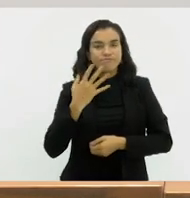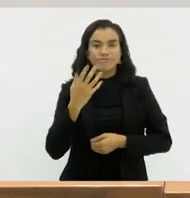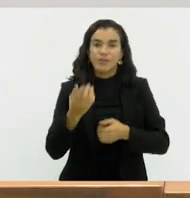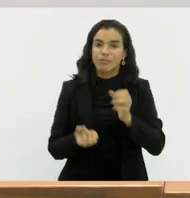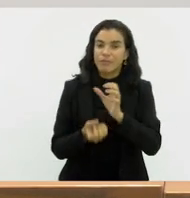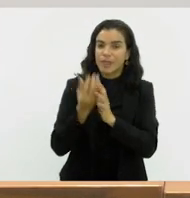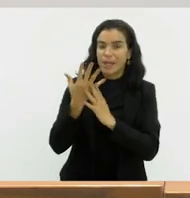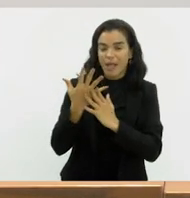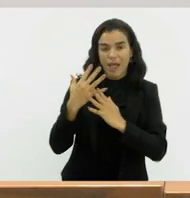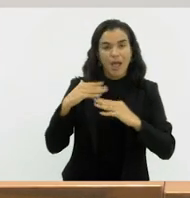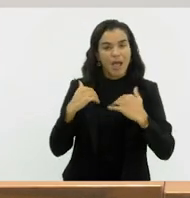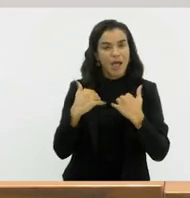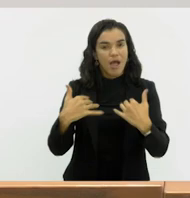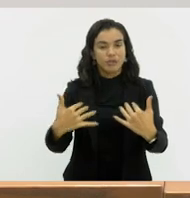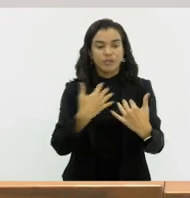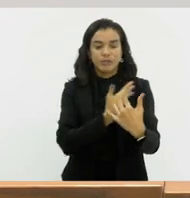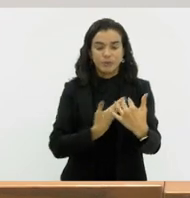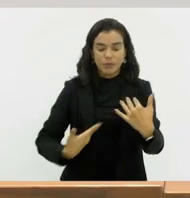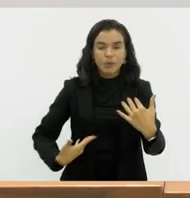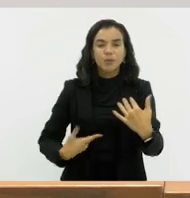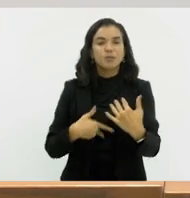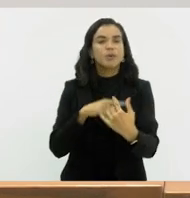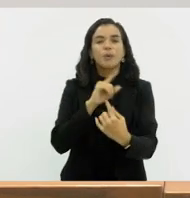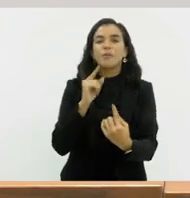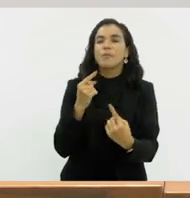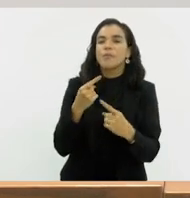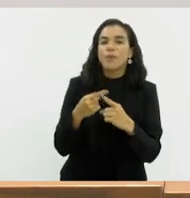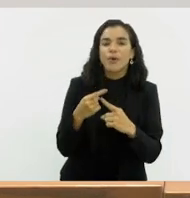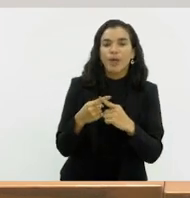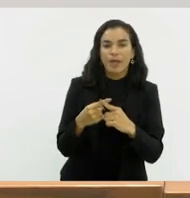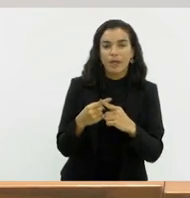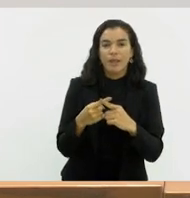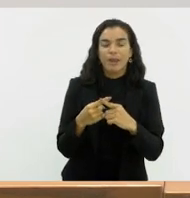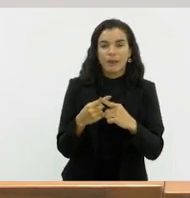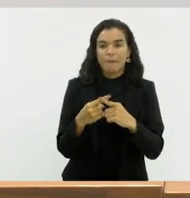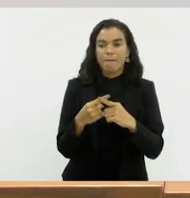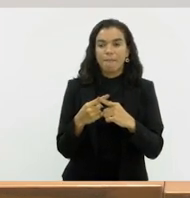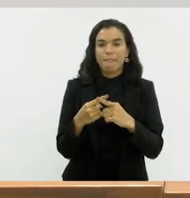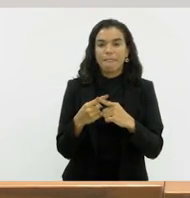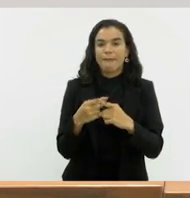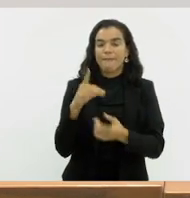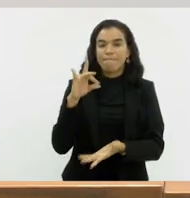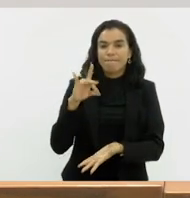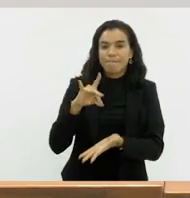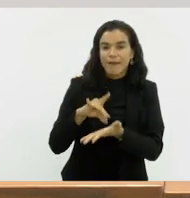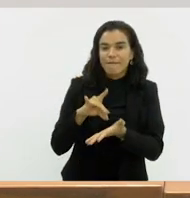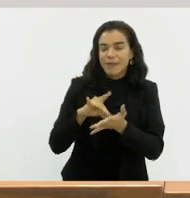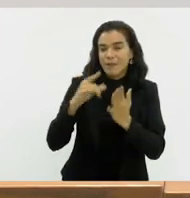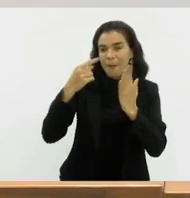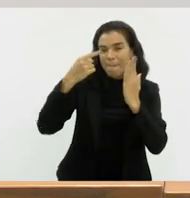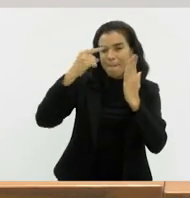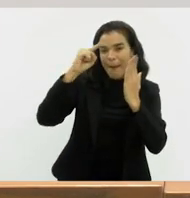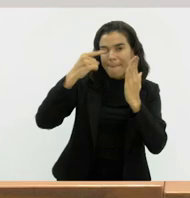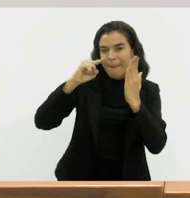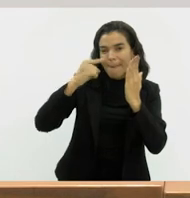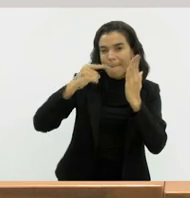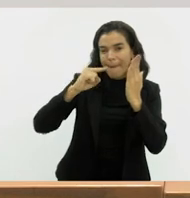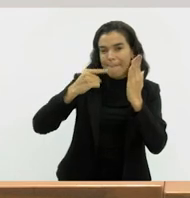realização dessa audiência, para que a gente possa fazer, na verdade, um checklist daquilo que